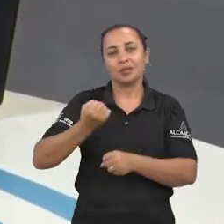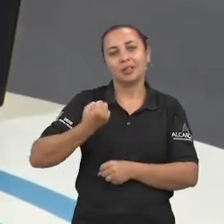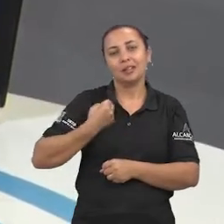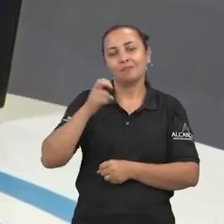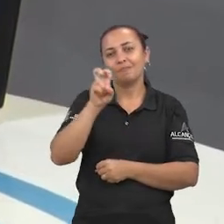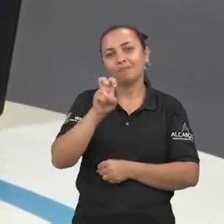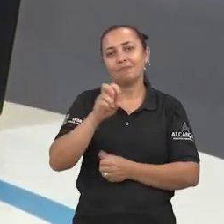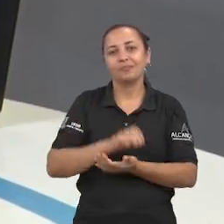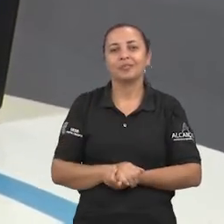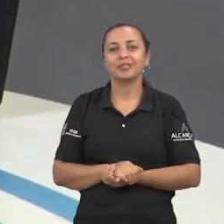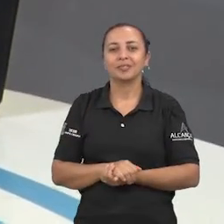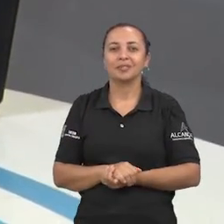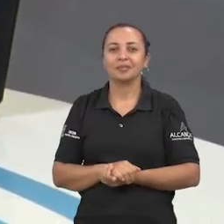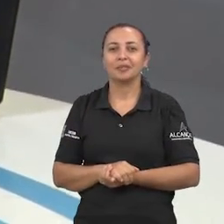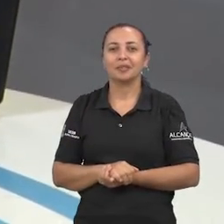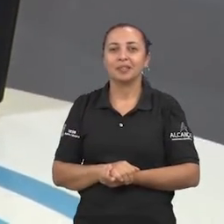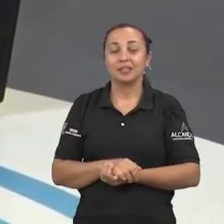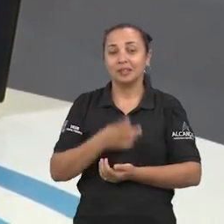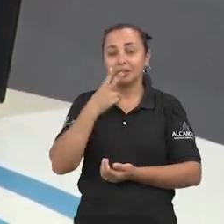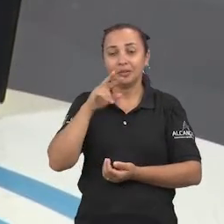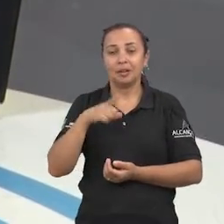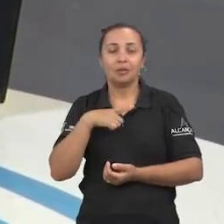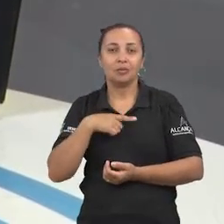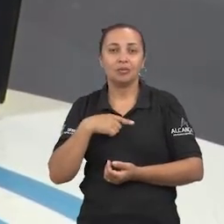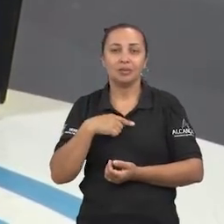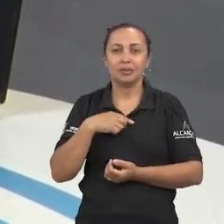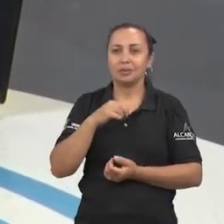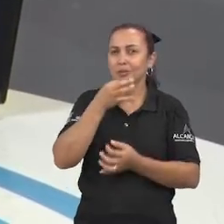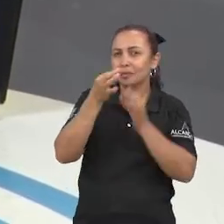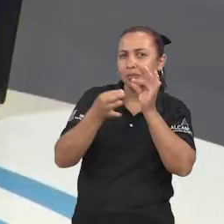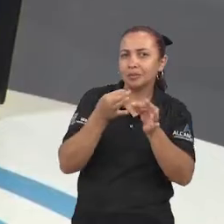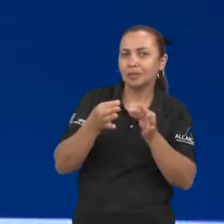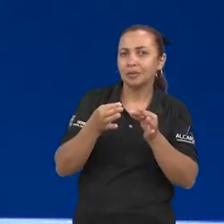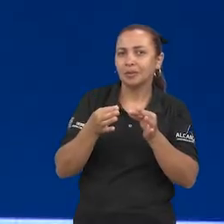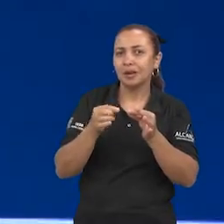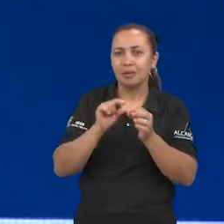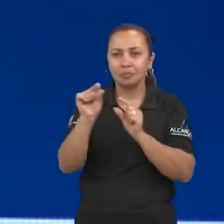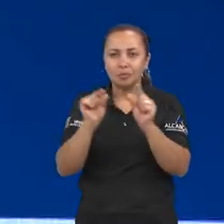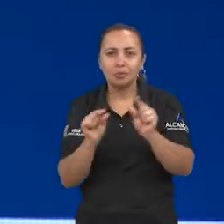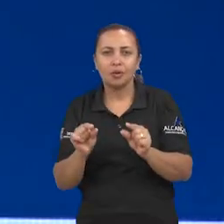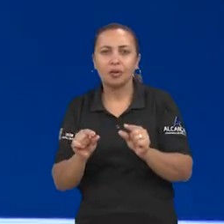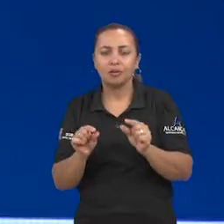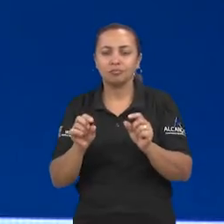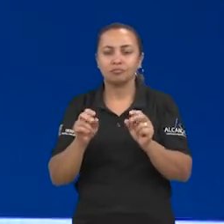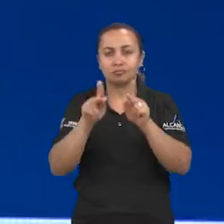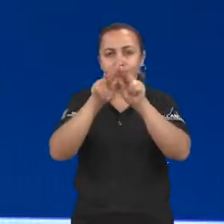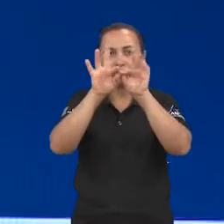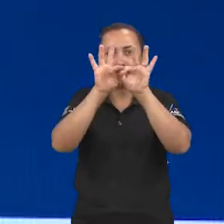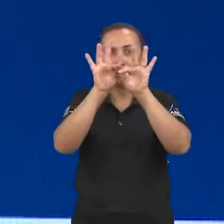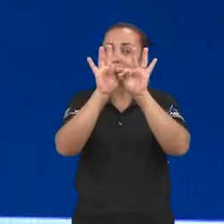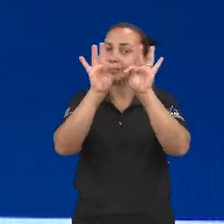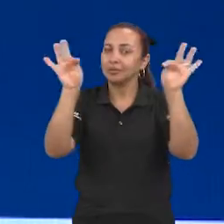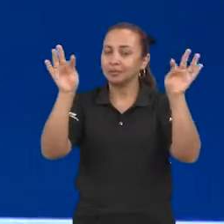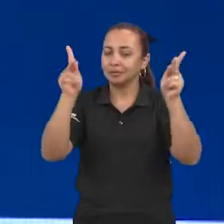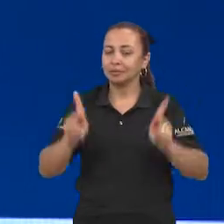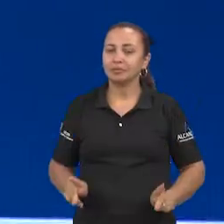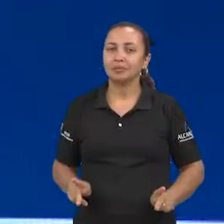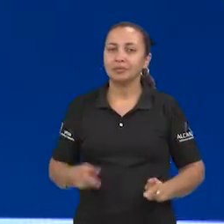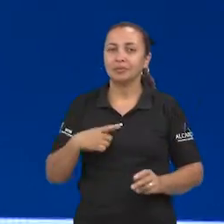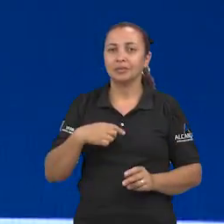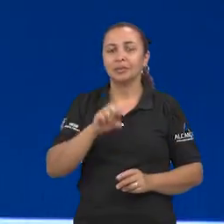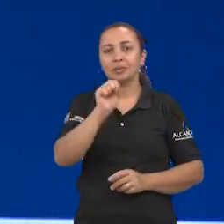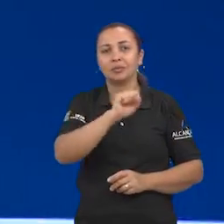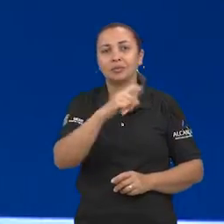Se eu clicar para ver a outra dica, ele vai informar que eu preciso posicionar esse elemento na tabela periódica. E aí eu tenho a distribuição eletrônica aqui,